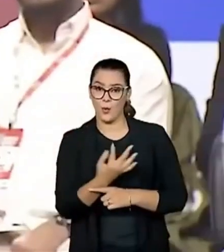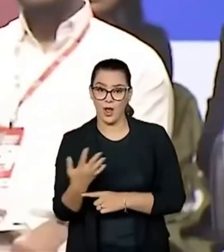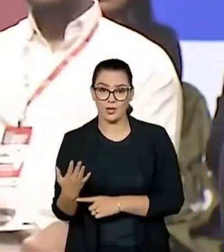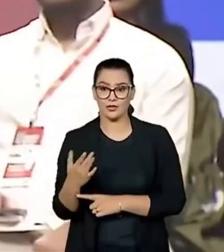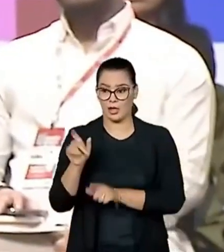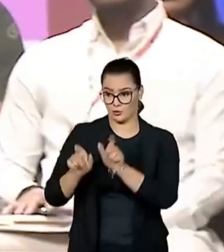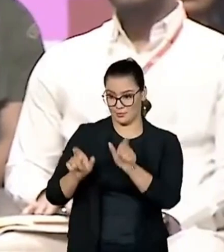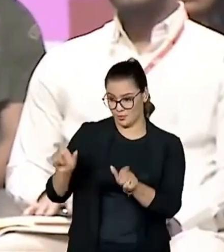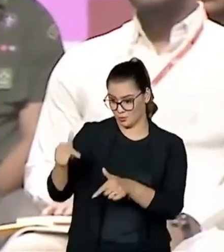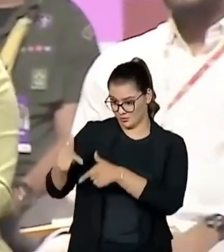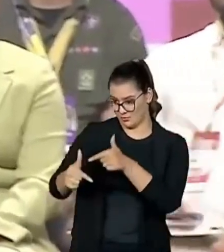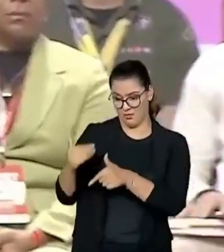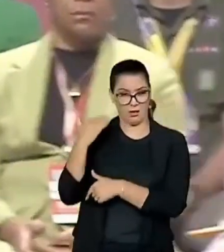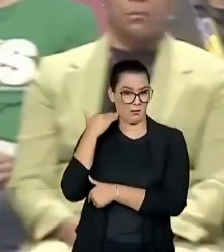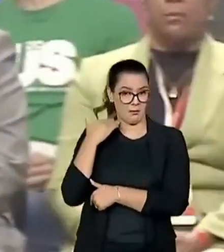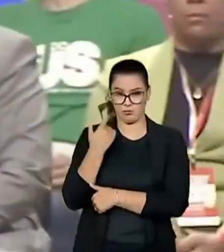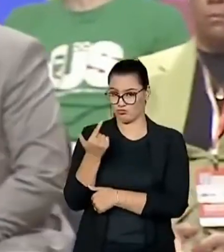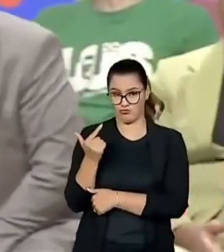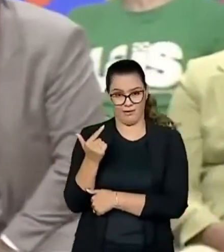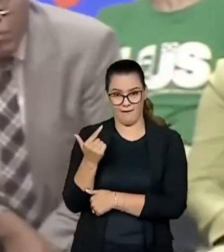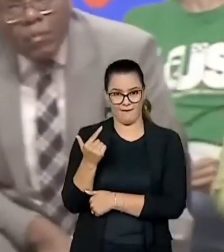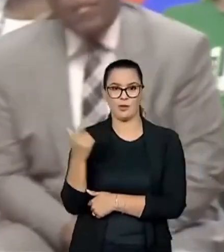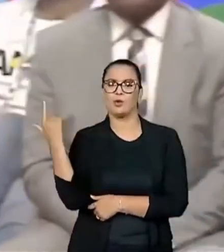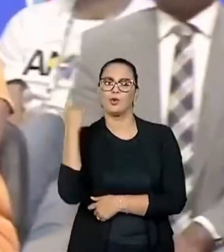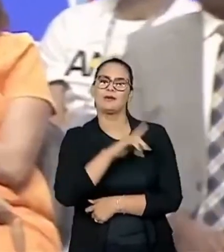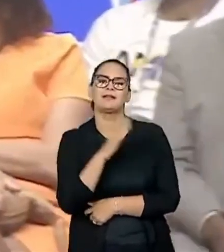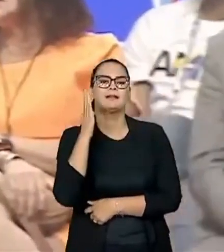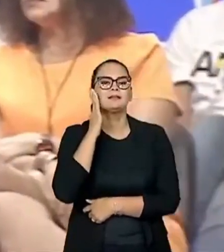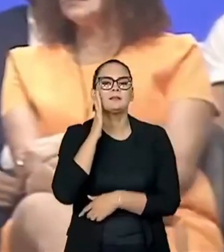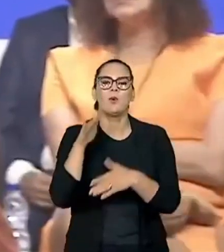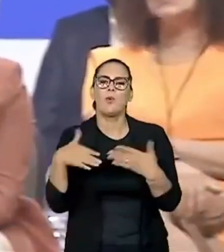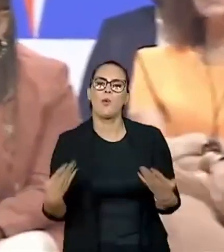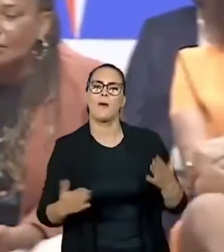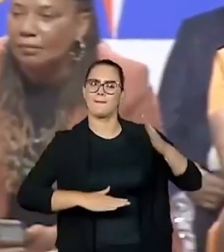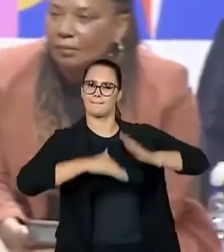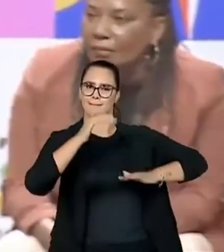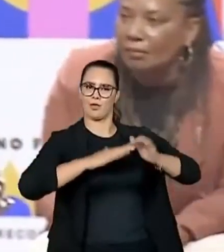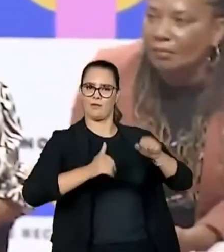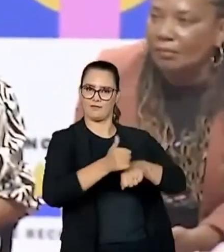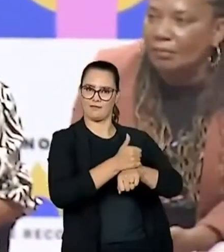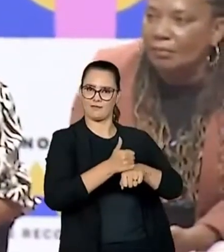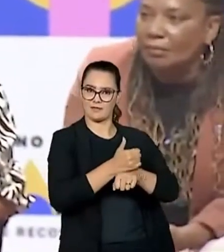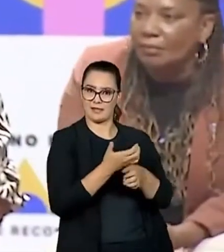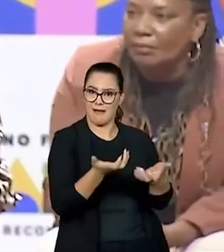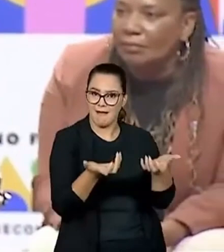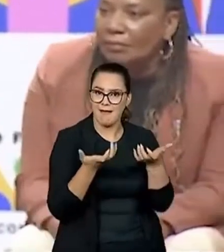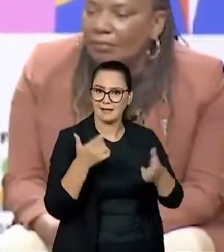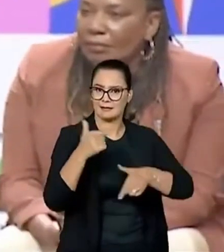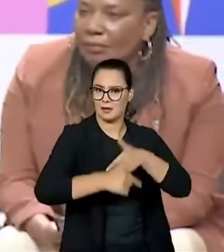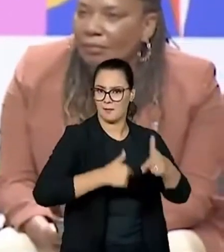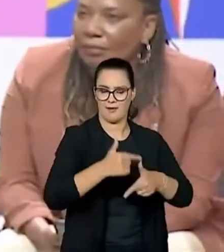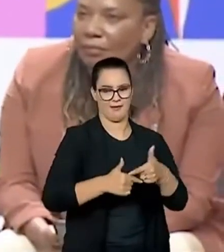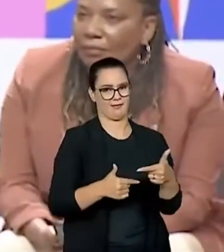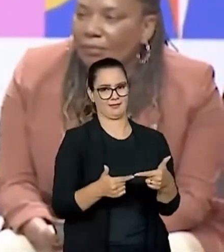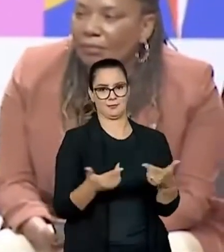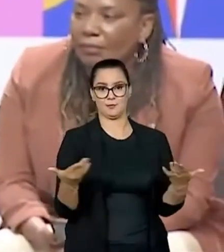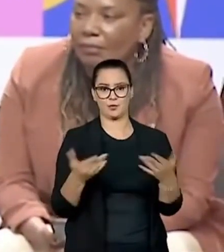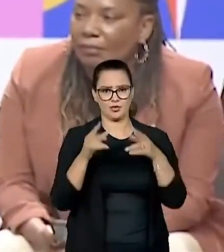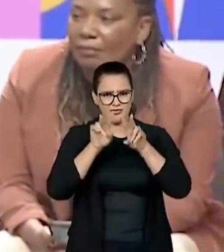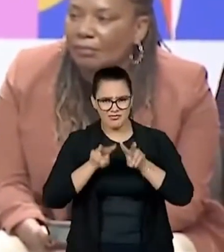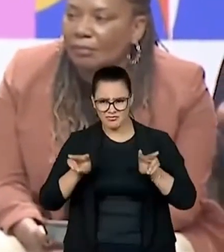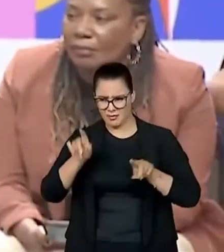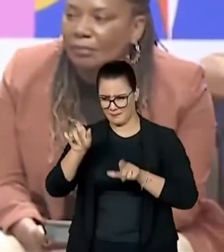de bancários, nós já não conseguimos saber quais são as profissões que as pessoas estão exercendo. Hoje a gente vê